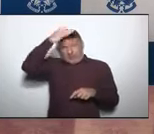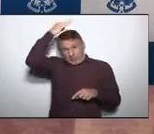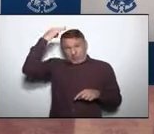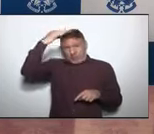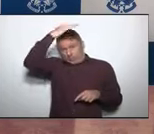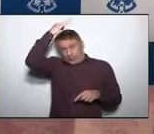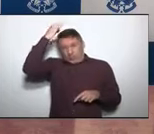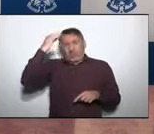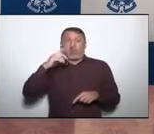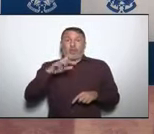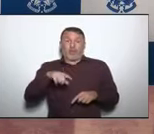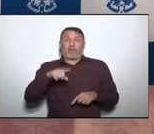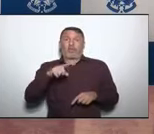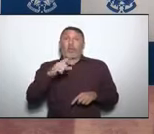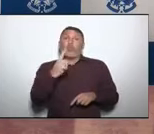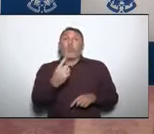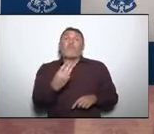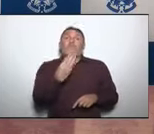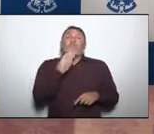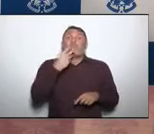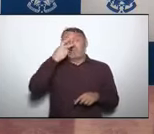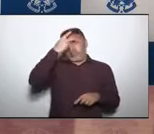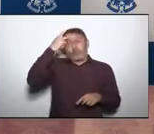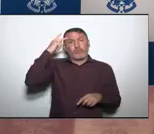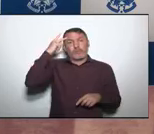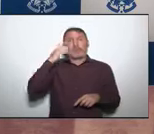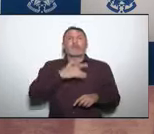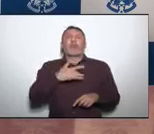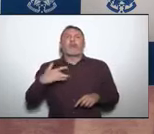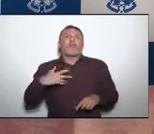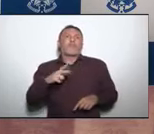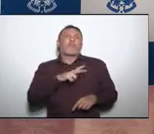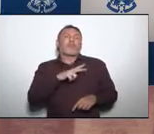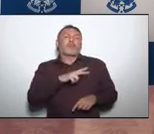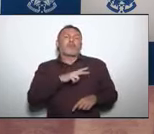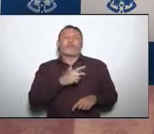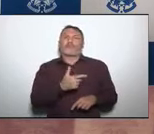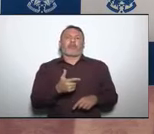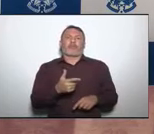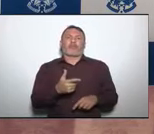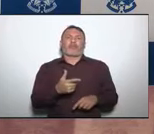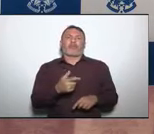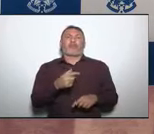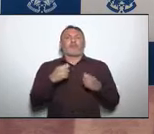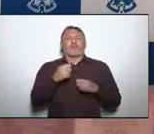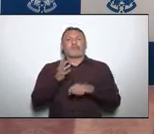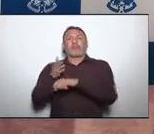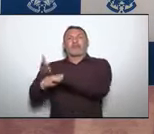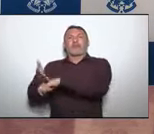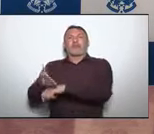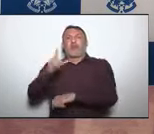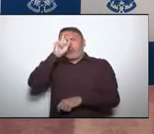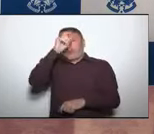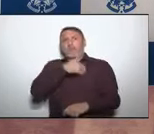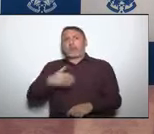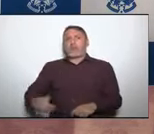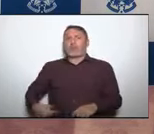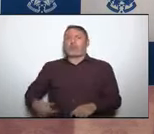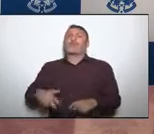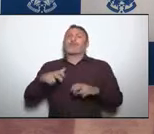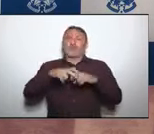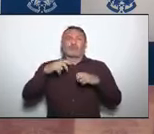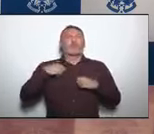a pressão desses capixabas, primeiramente, é sobre os hospitais que têm convênio com o plano de saúde. Então, para salvar